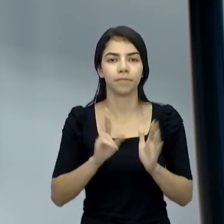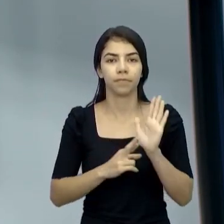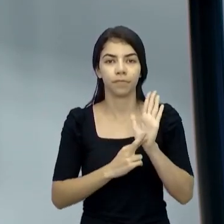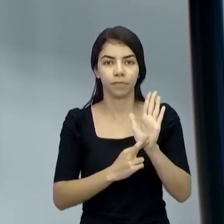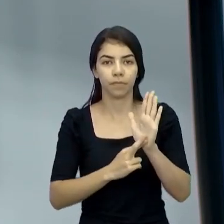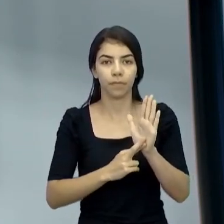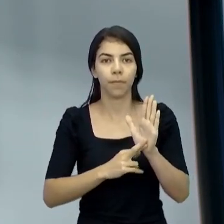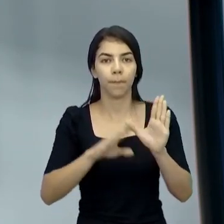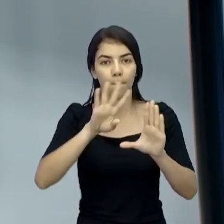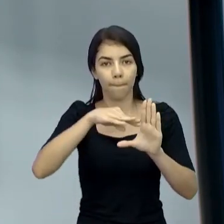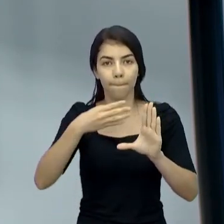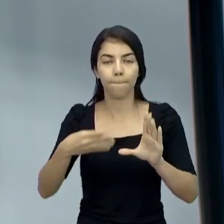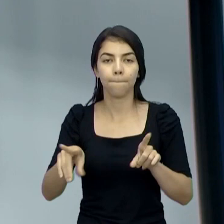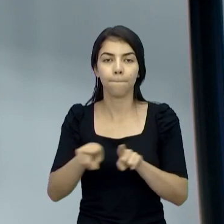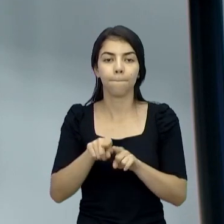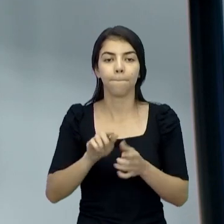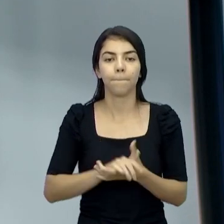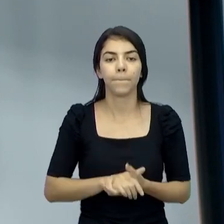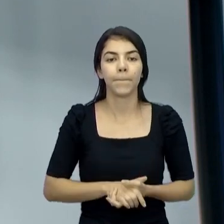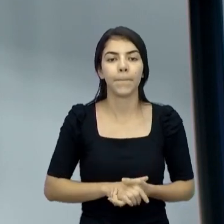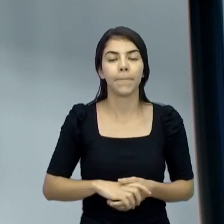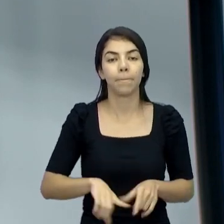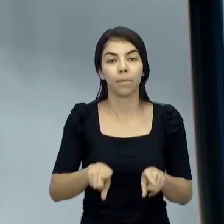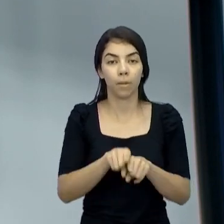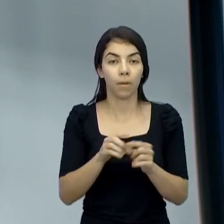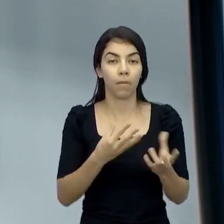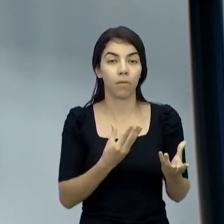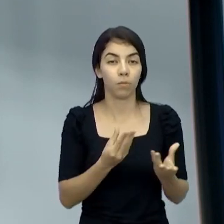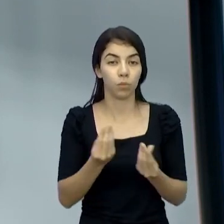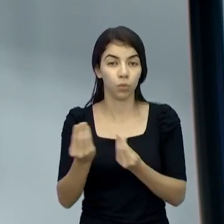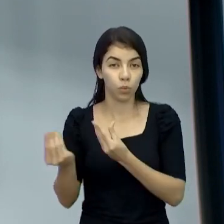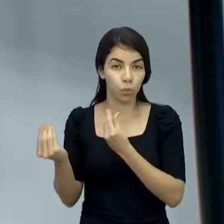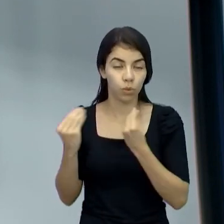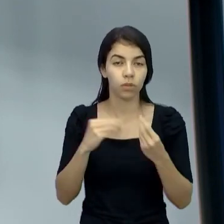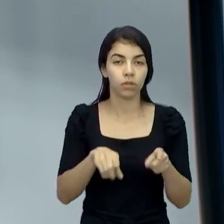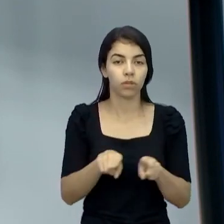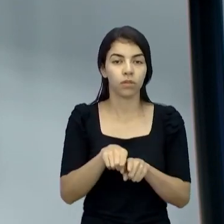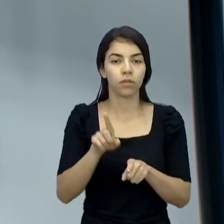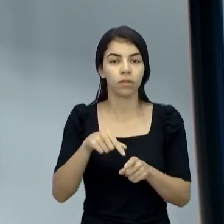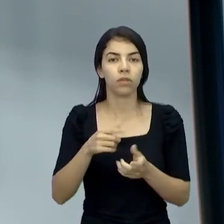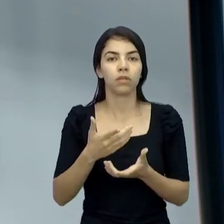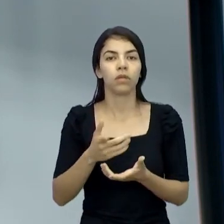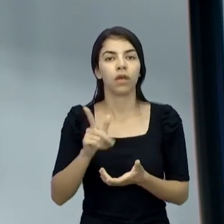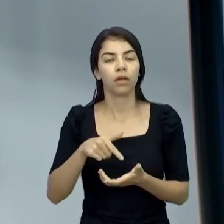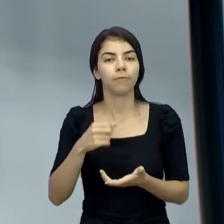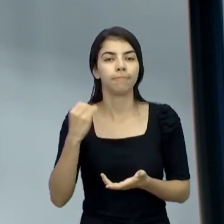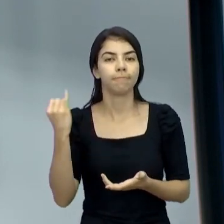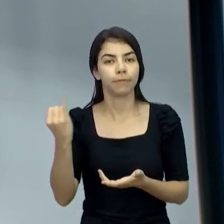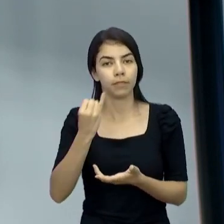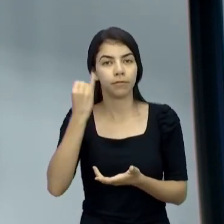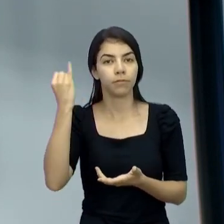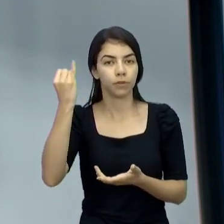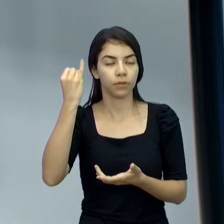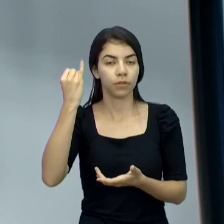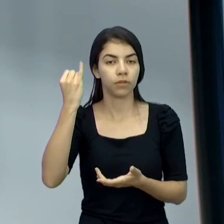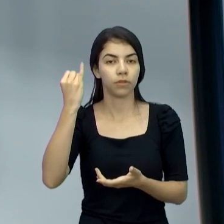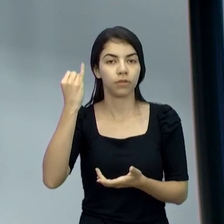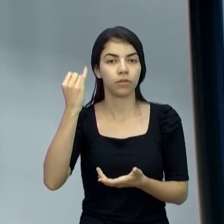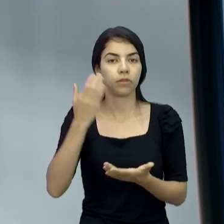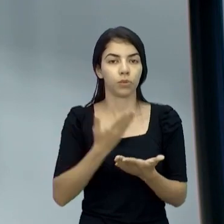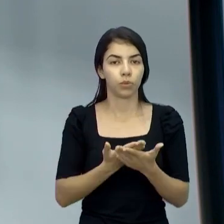representações gráficas e muitas mesmo, trazem essa questão da relevância para o estudo